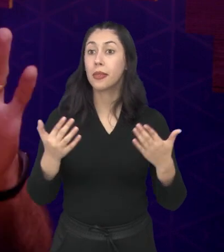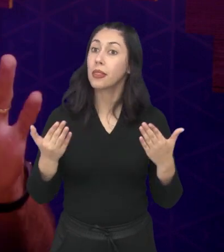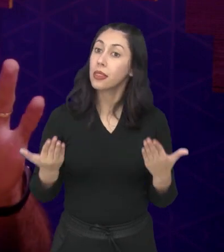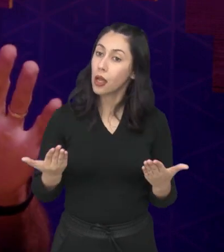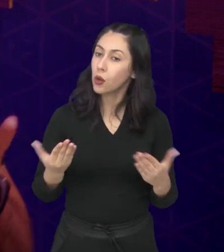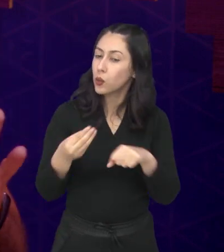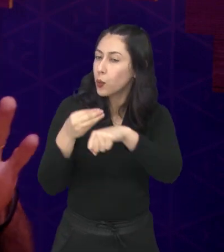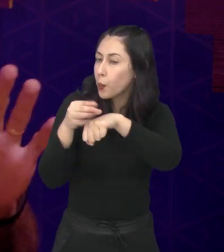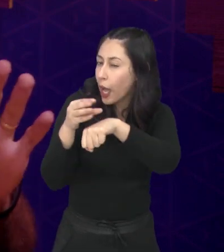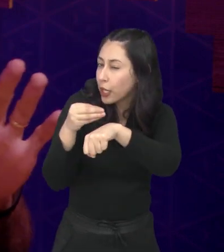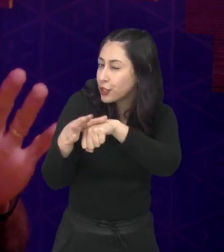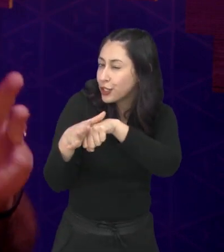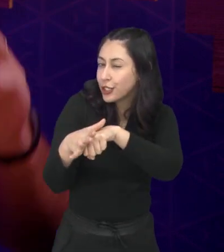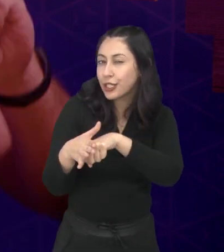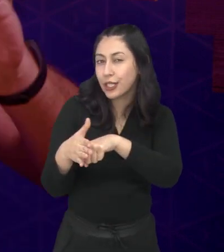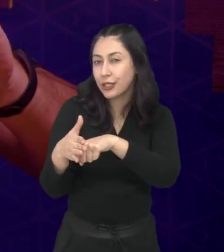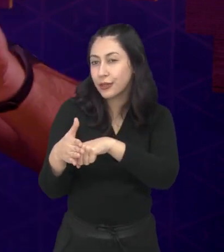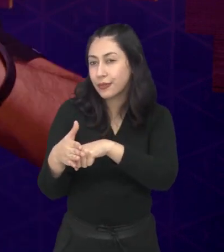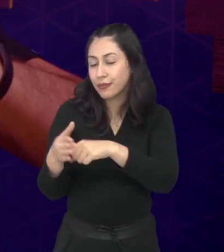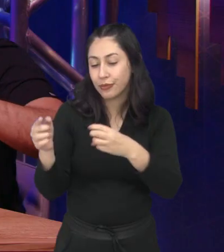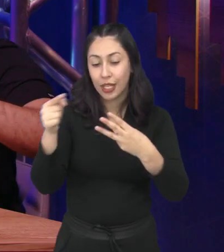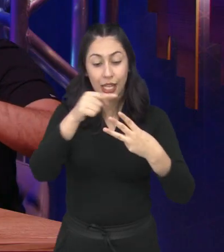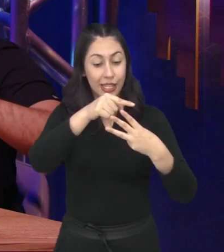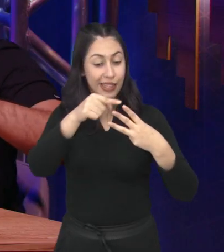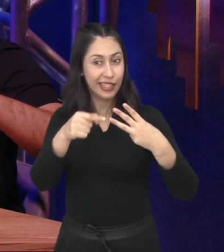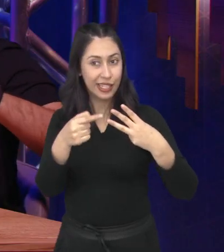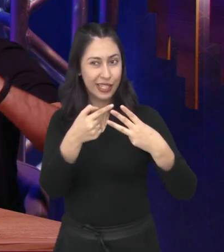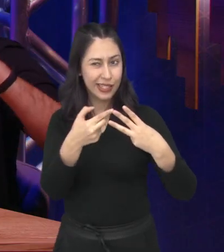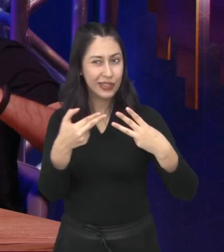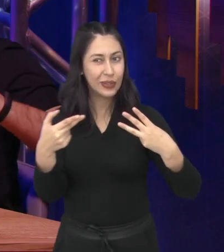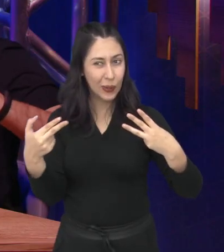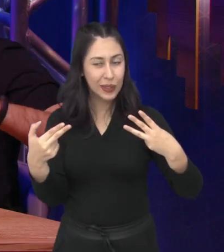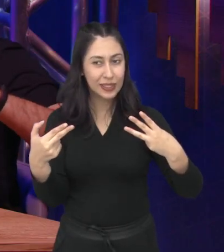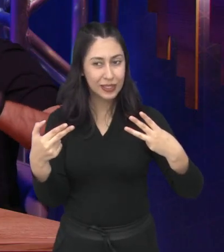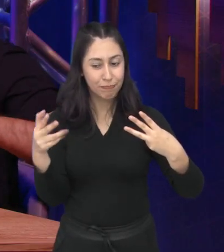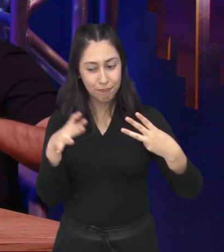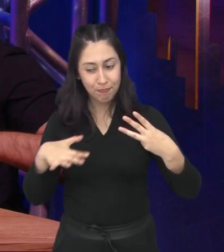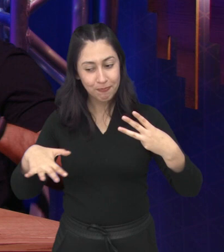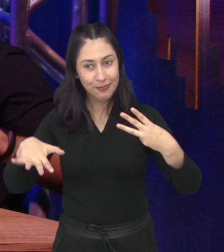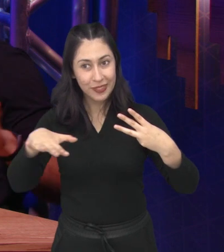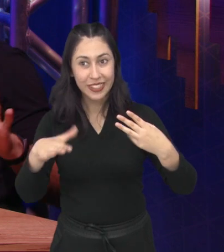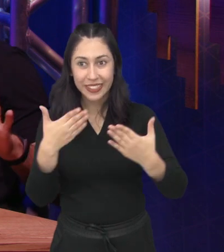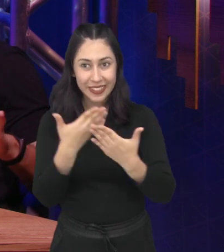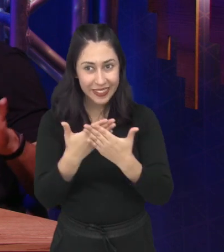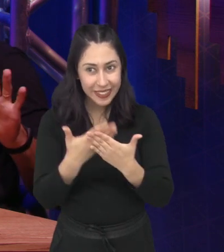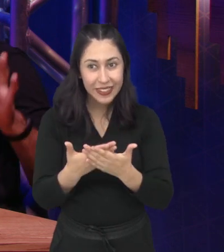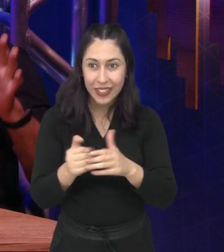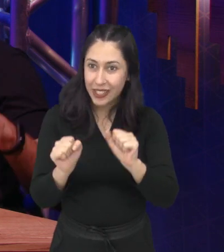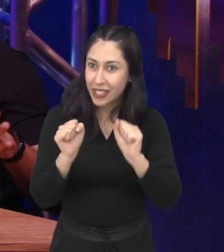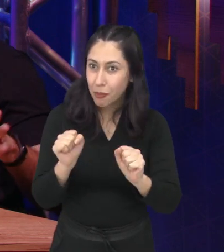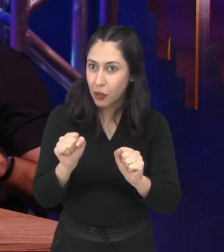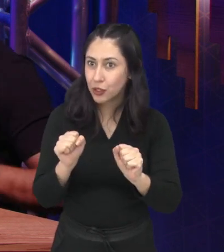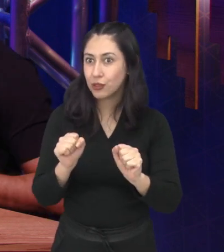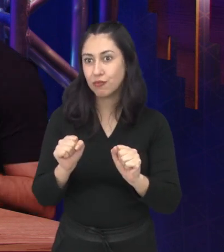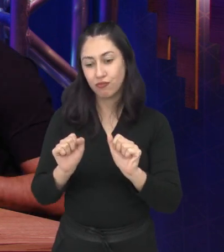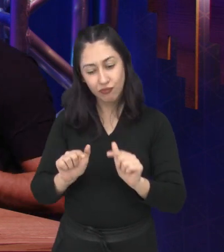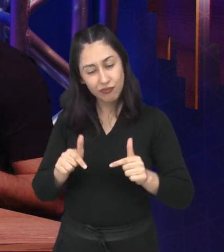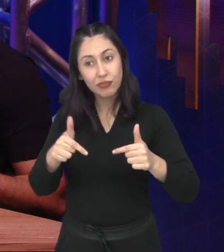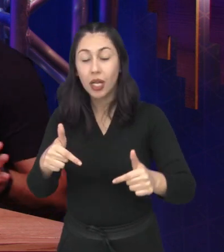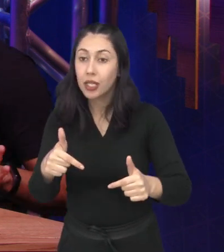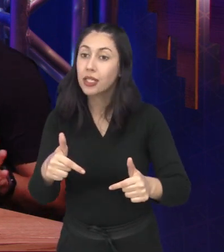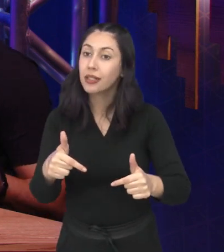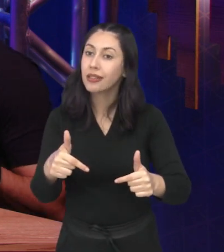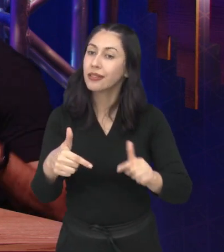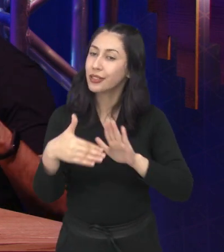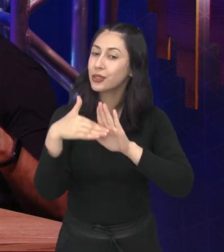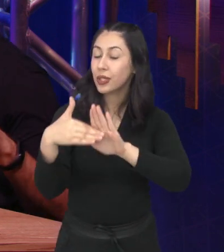dá umas dicas aqui pra galera de 3 coisas que você pode fazer aí, 3 áreas dos estudos que você pode atacar aí, que